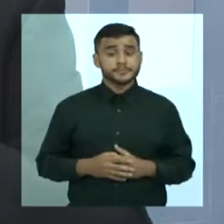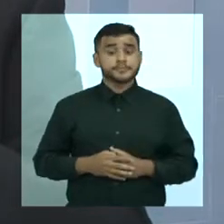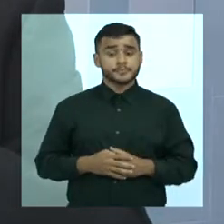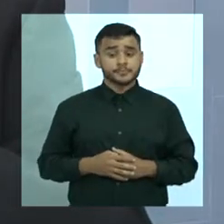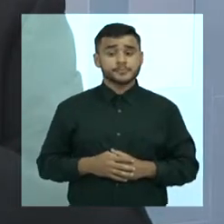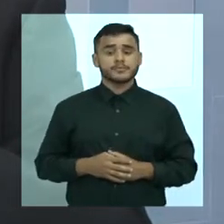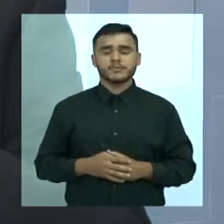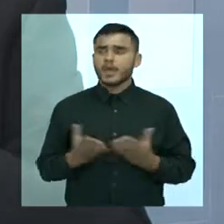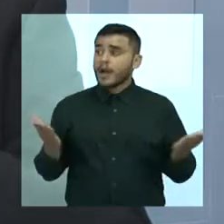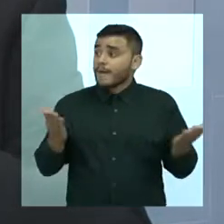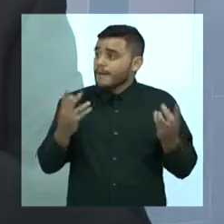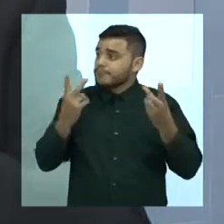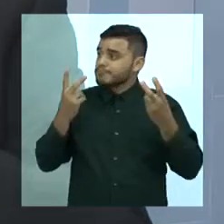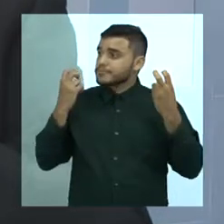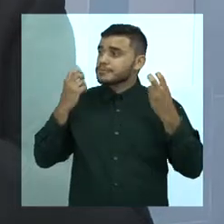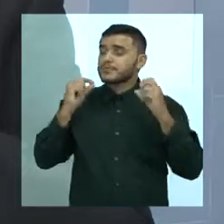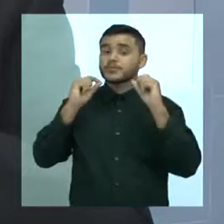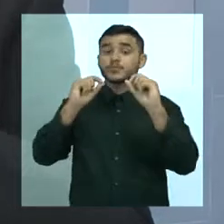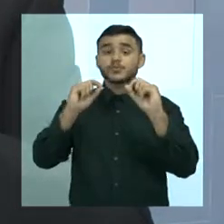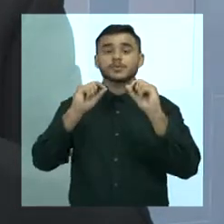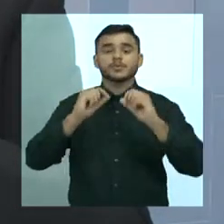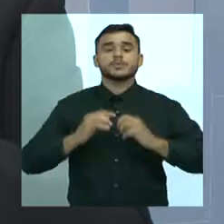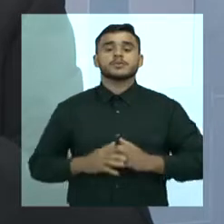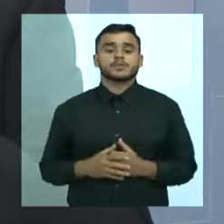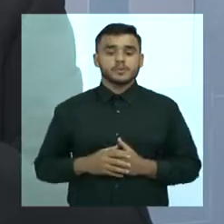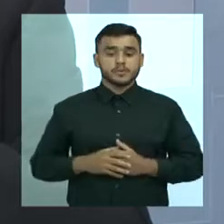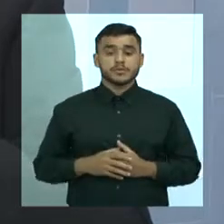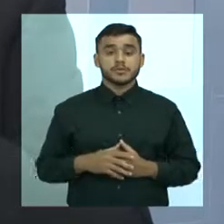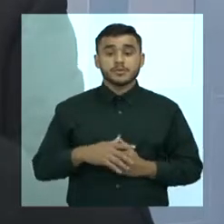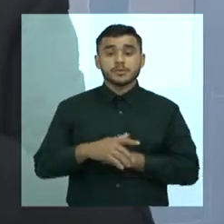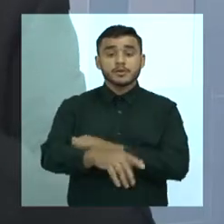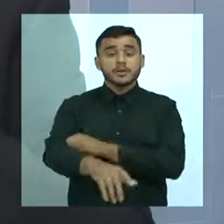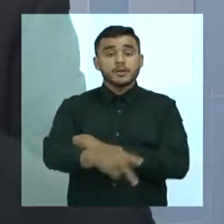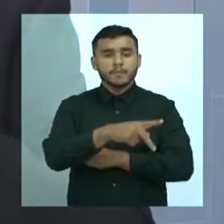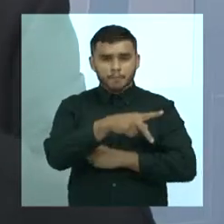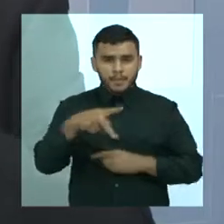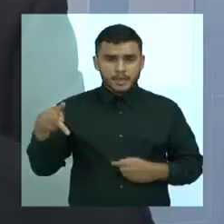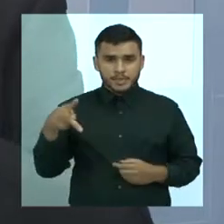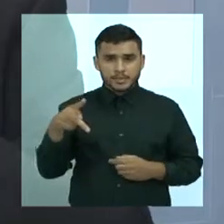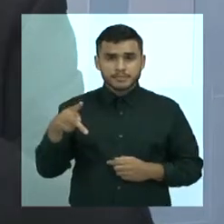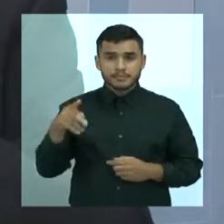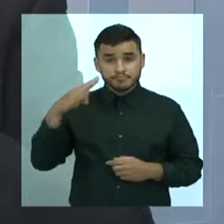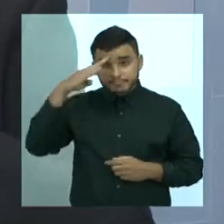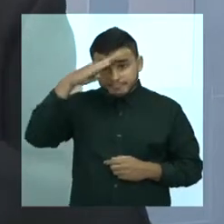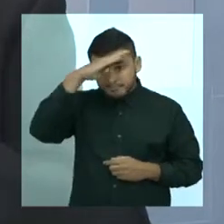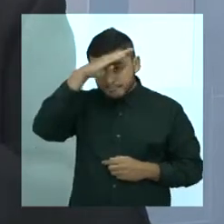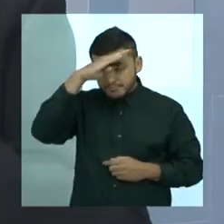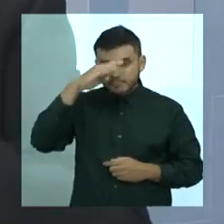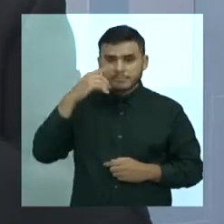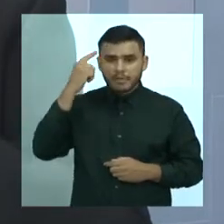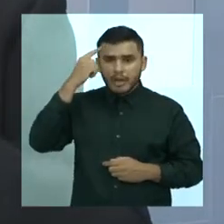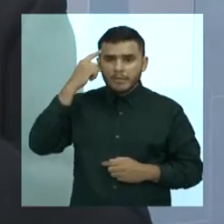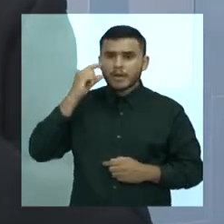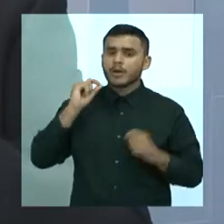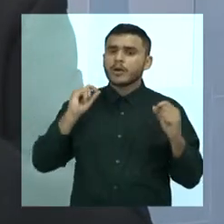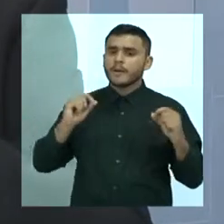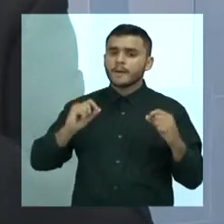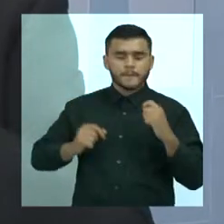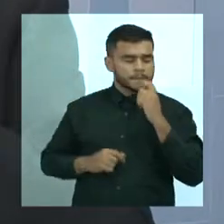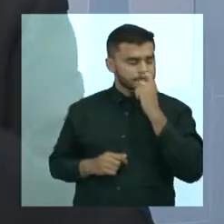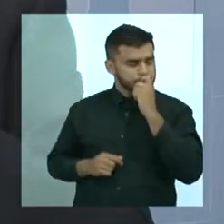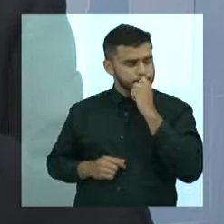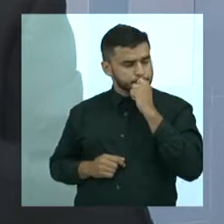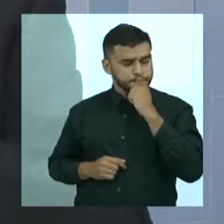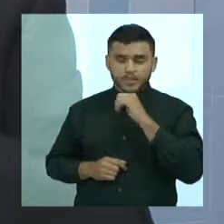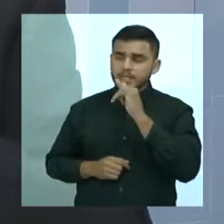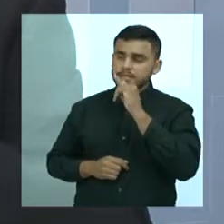nota que, nesse aspecto, o presidente Jair Bolsonaro não tem essa preocupação de criar um grupo regional. Você